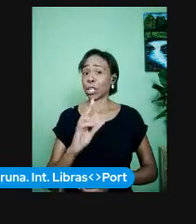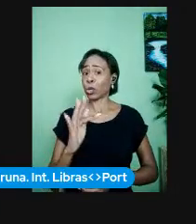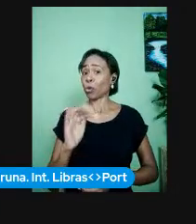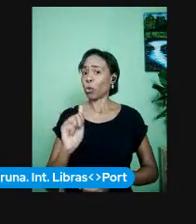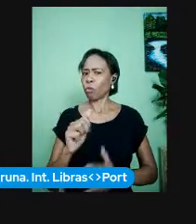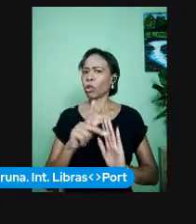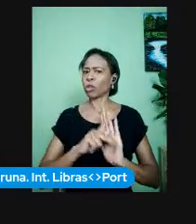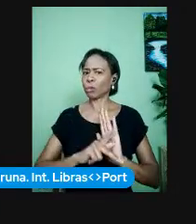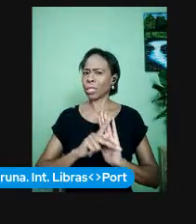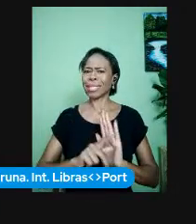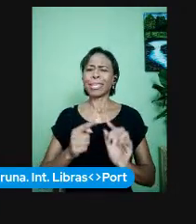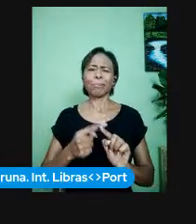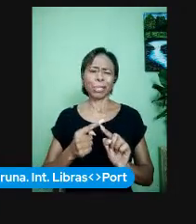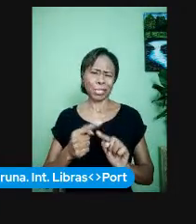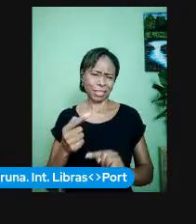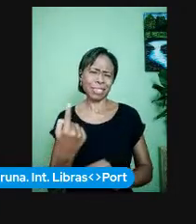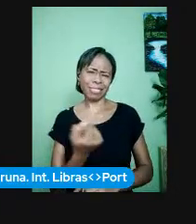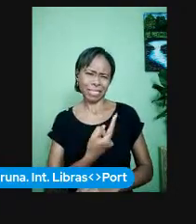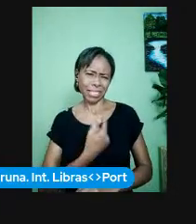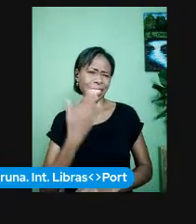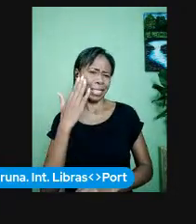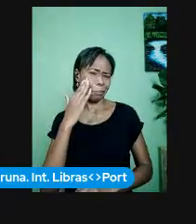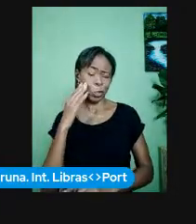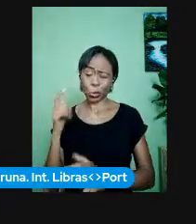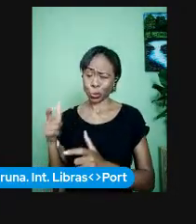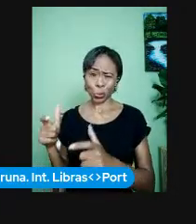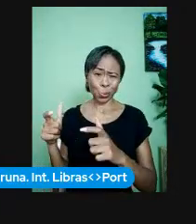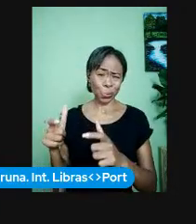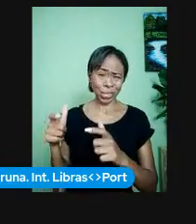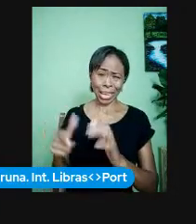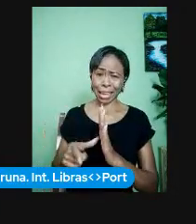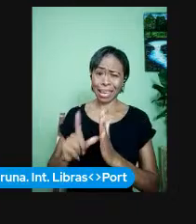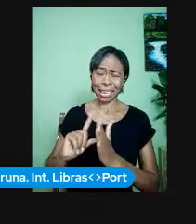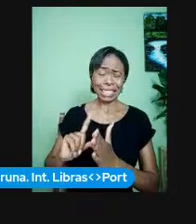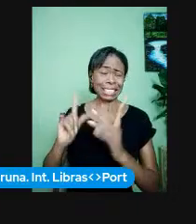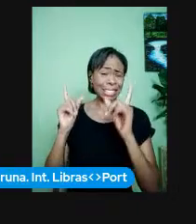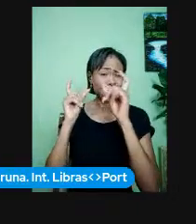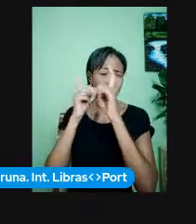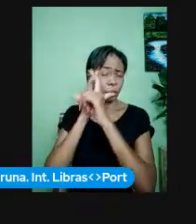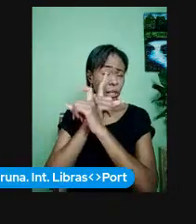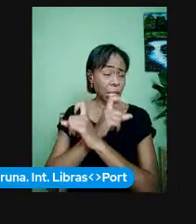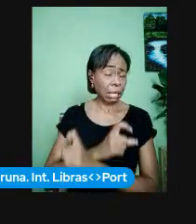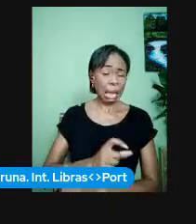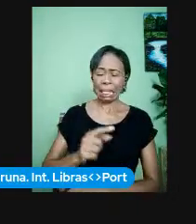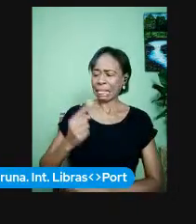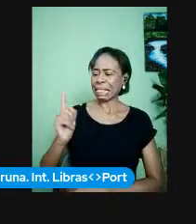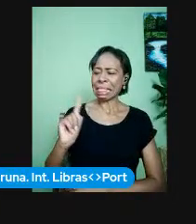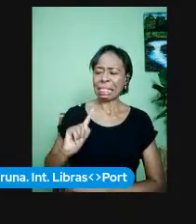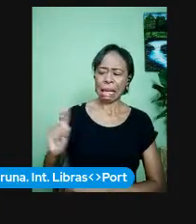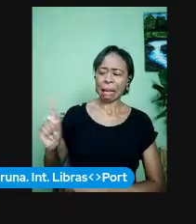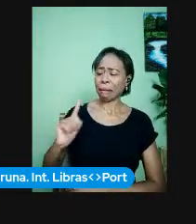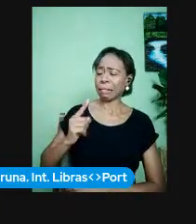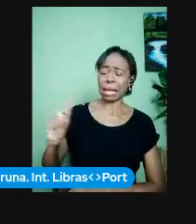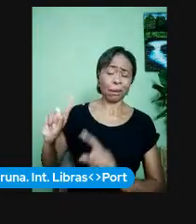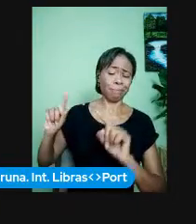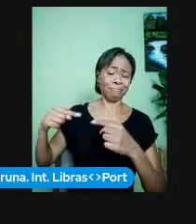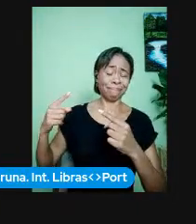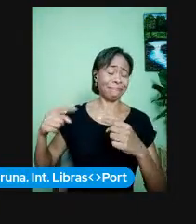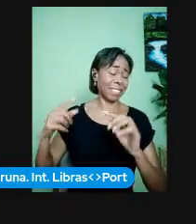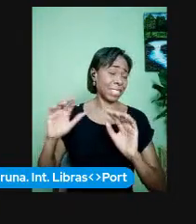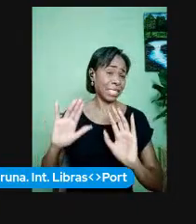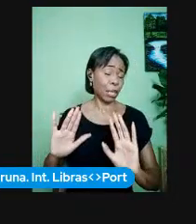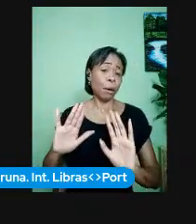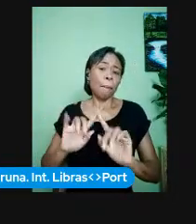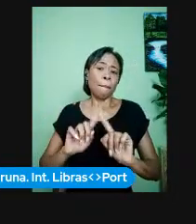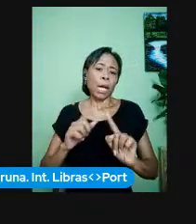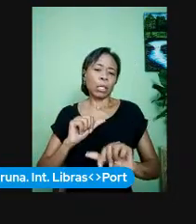de um lugar cheio de muitos desafios, de muitos nãos, né? Mas que vem nos construindo. Então,